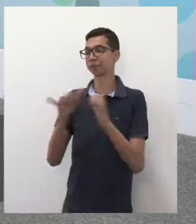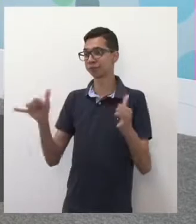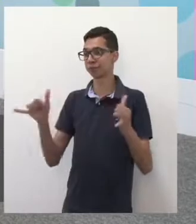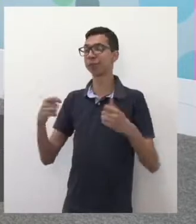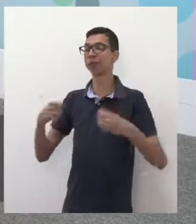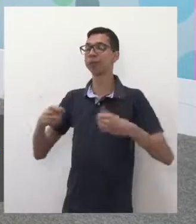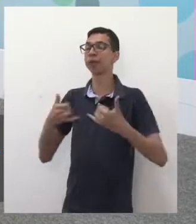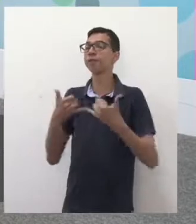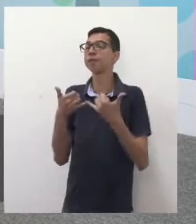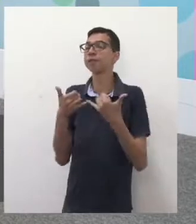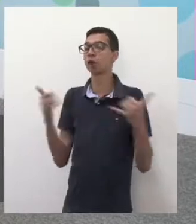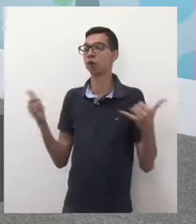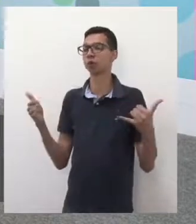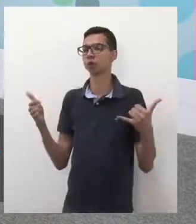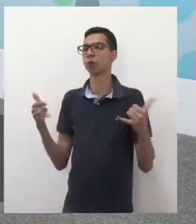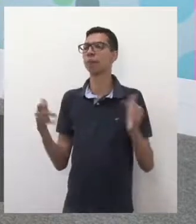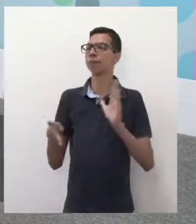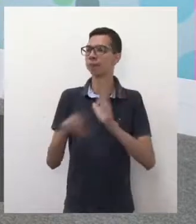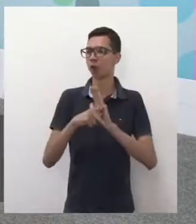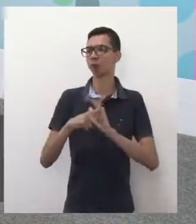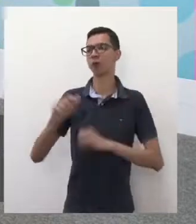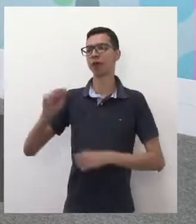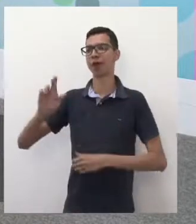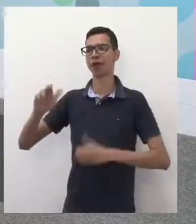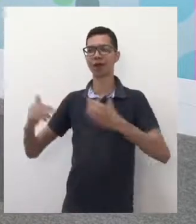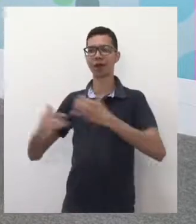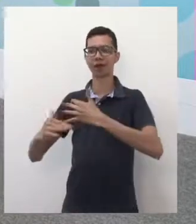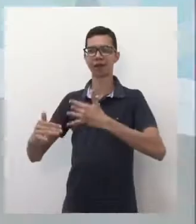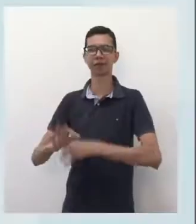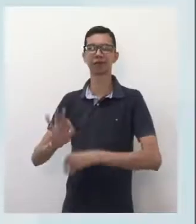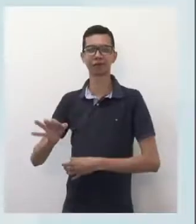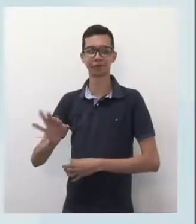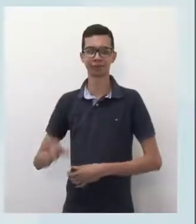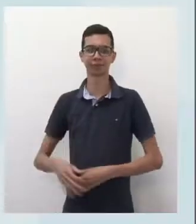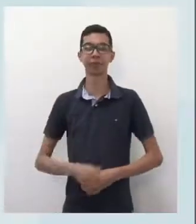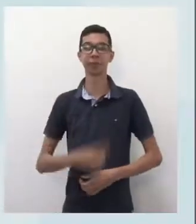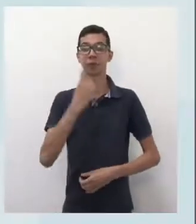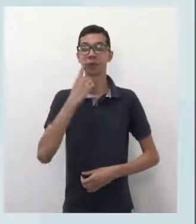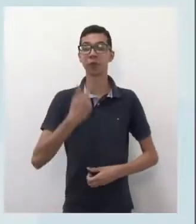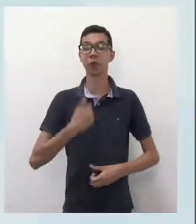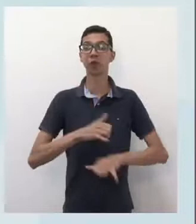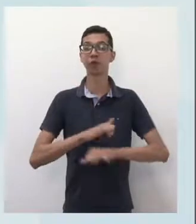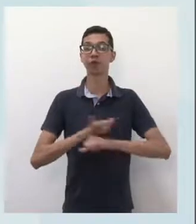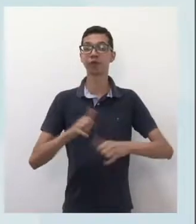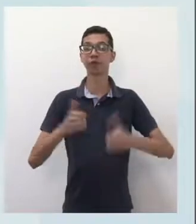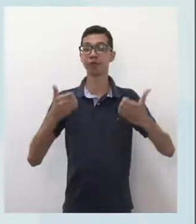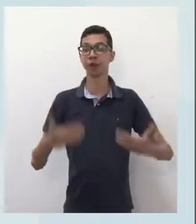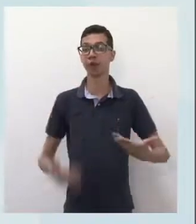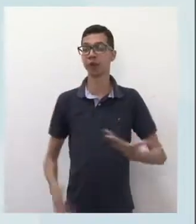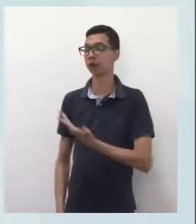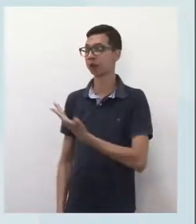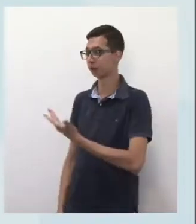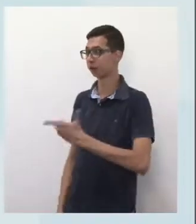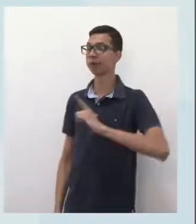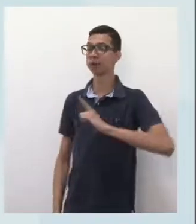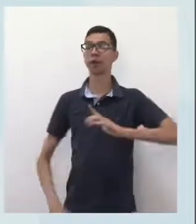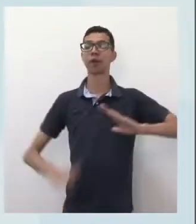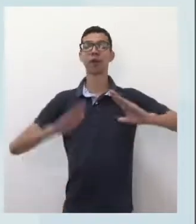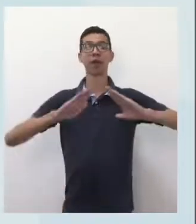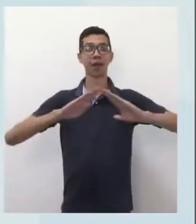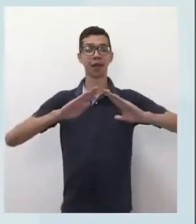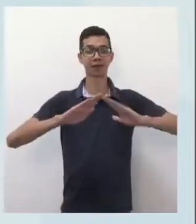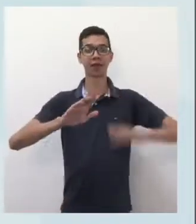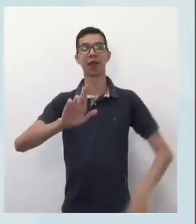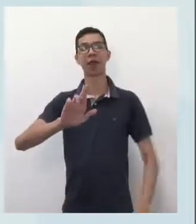que você está falando de ligar tomada em casa? É isso aqui que eu estou falando, ó. É isso aqui, estou falando... A gente tem uma rede elétrica em casa 110,